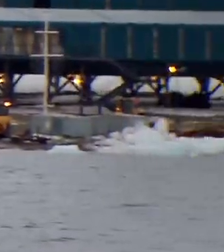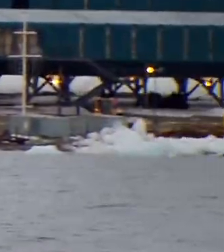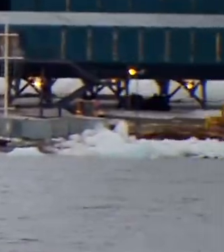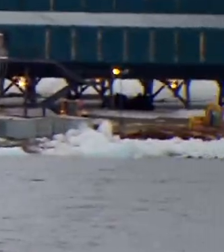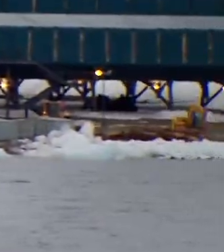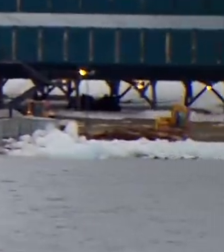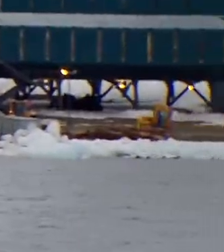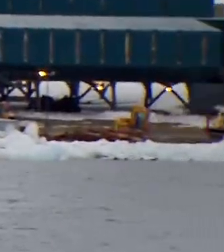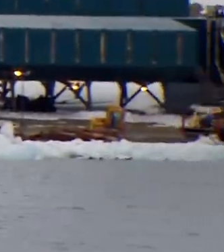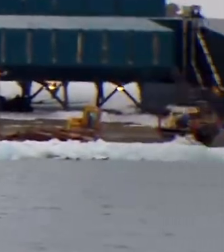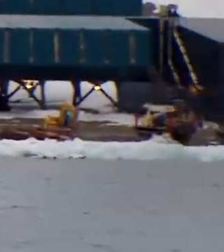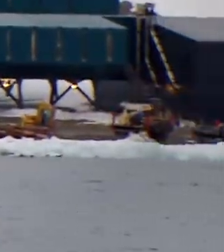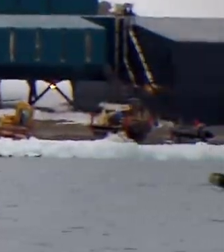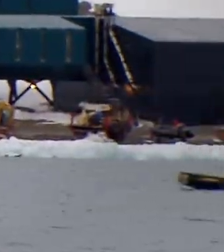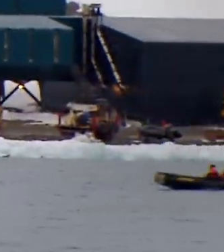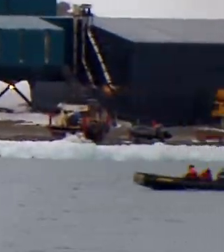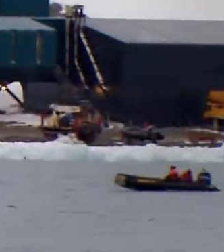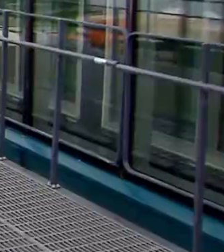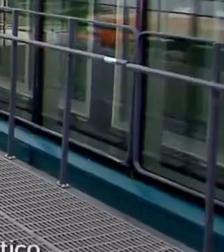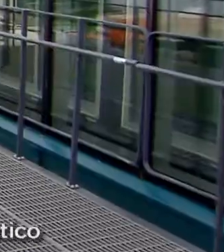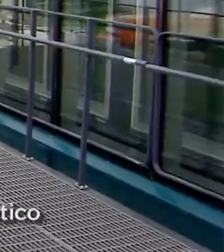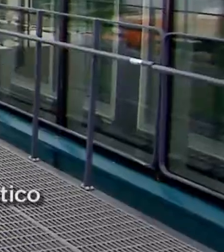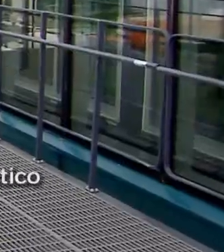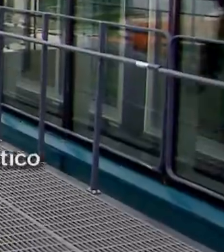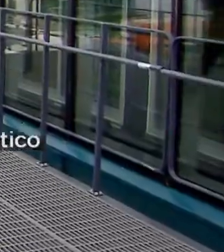E aí